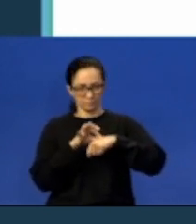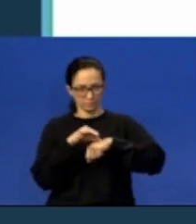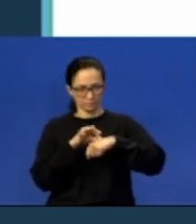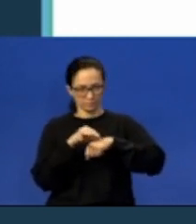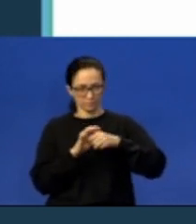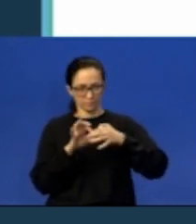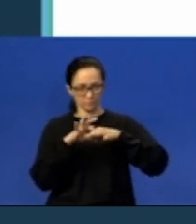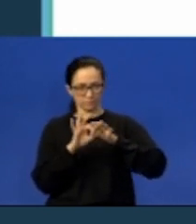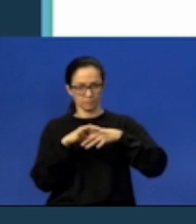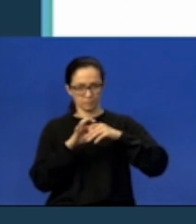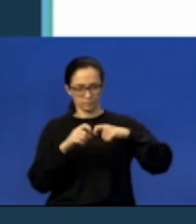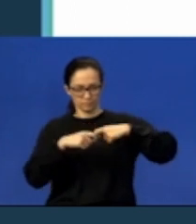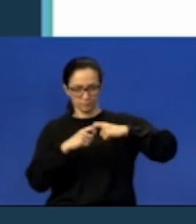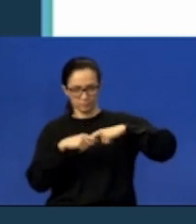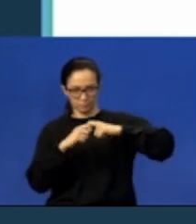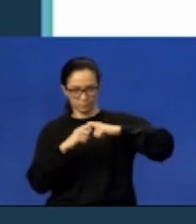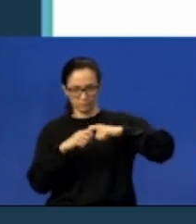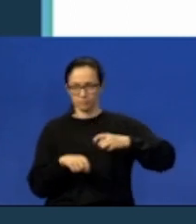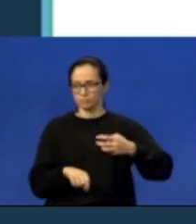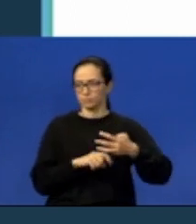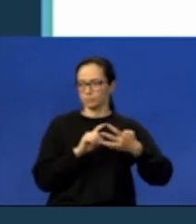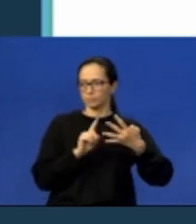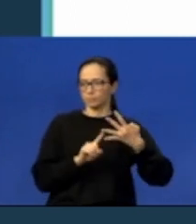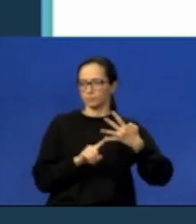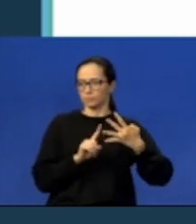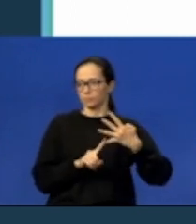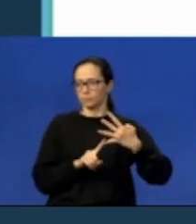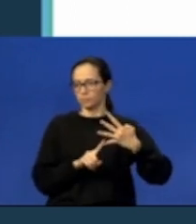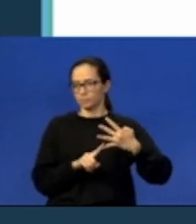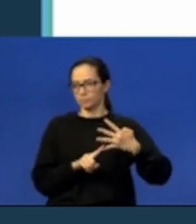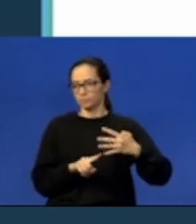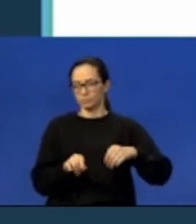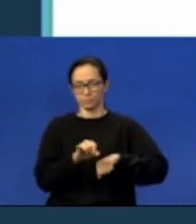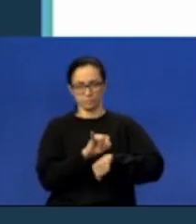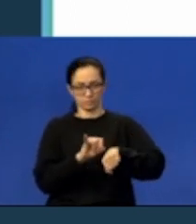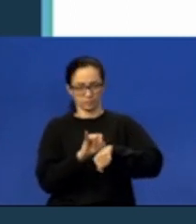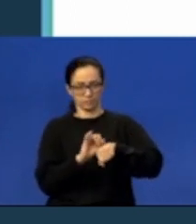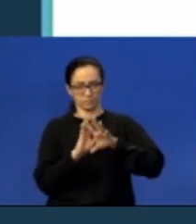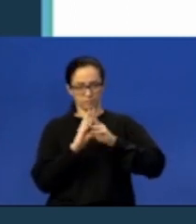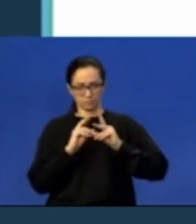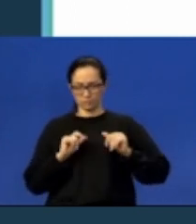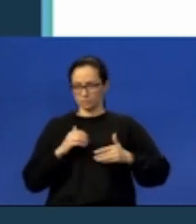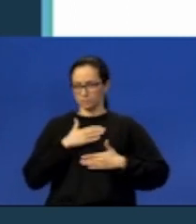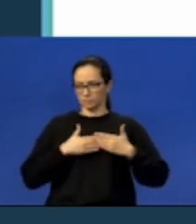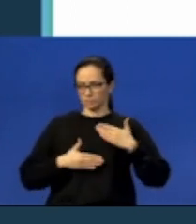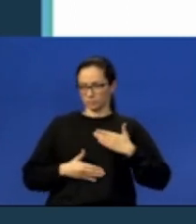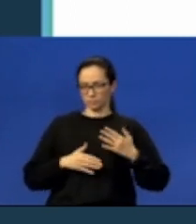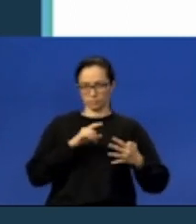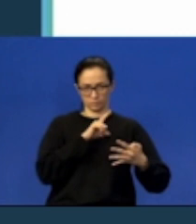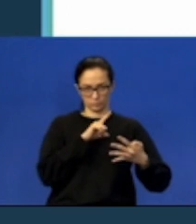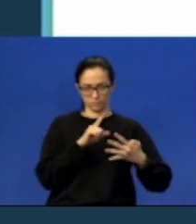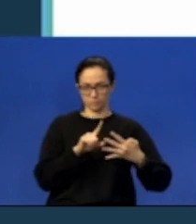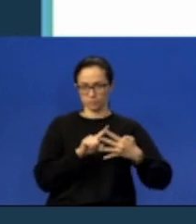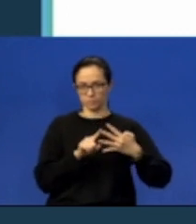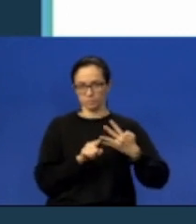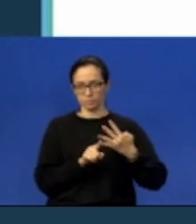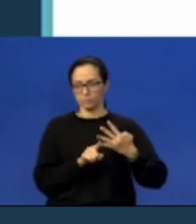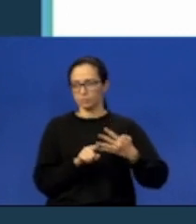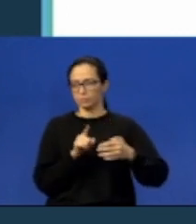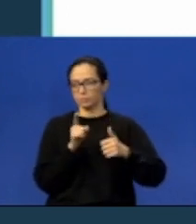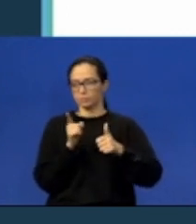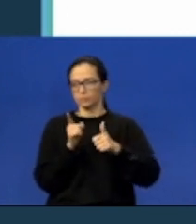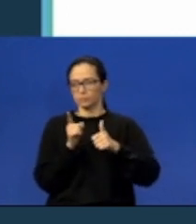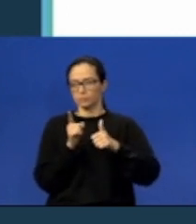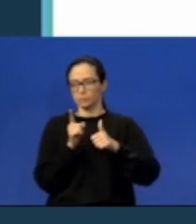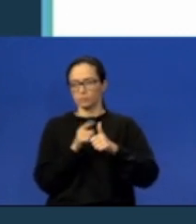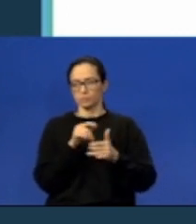os músculos, os tendões, os ligamentos, e a imagem formada ela é cinza claro. Já o tecido adiposo, que é a gordura, ele tem a possibilidade